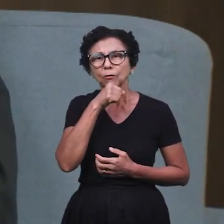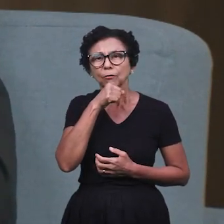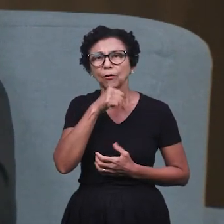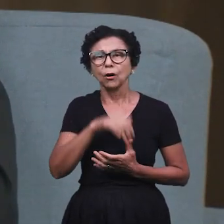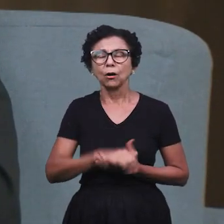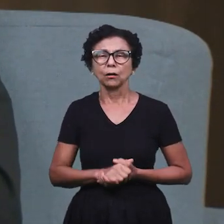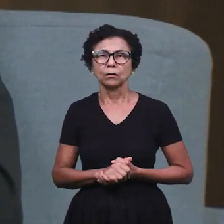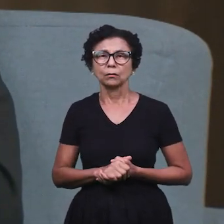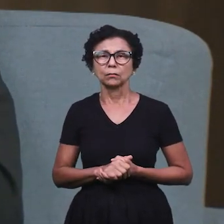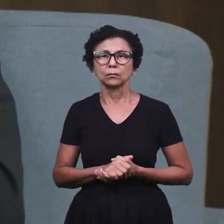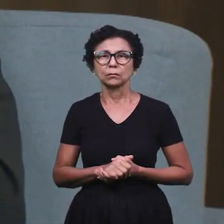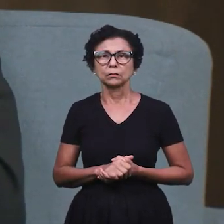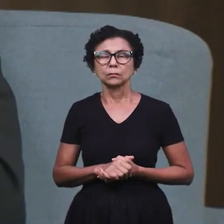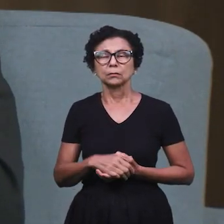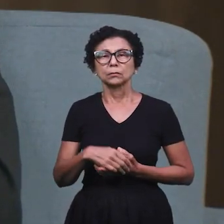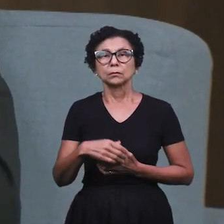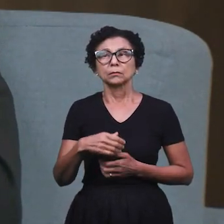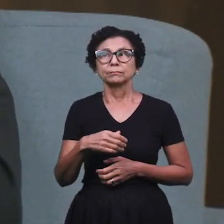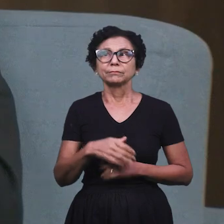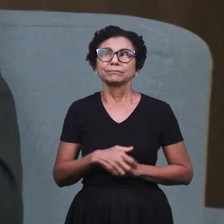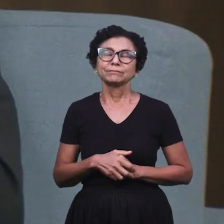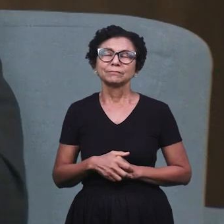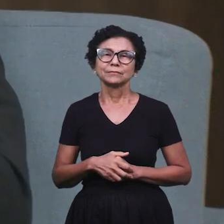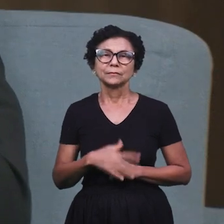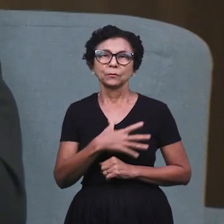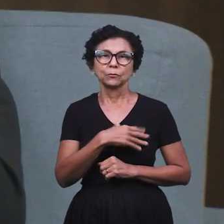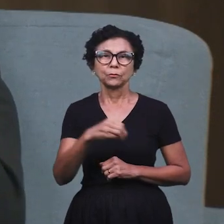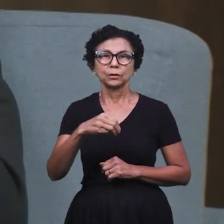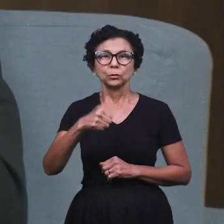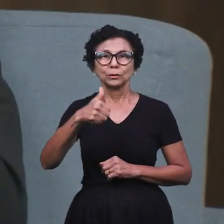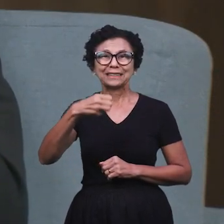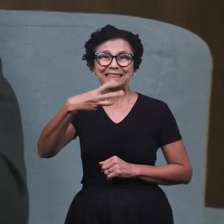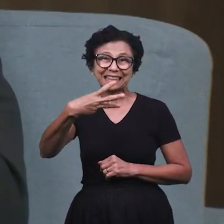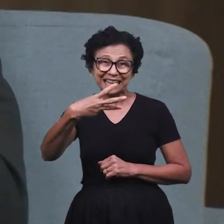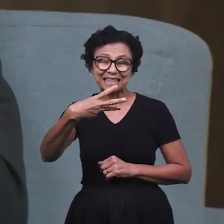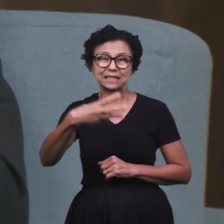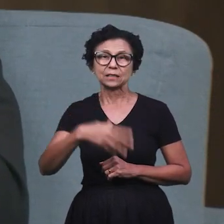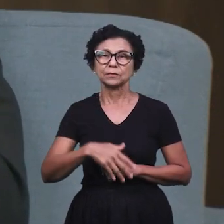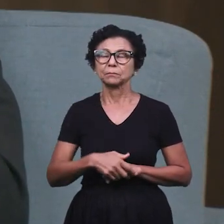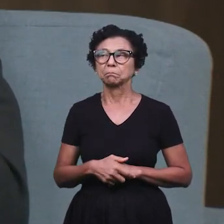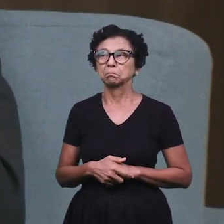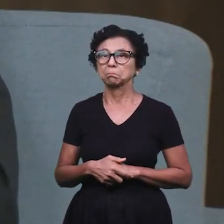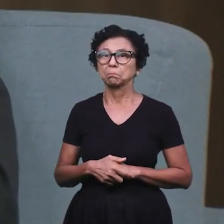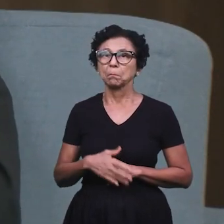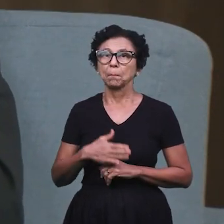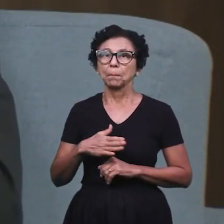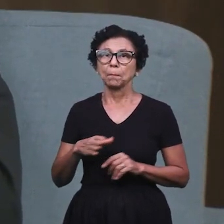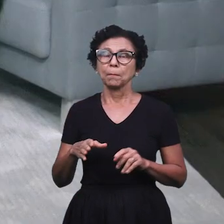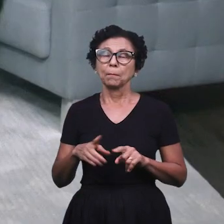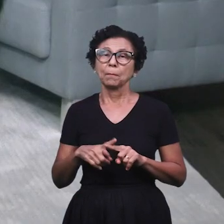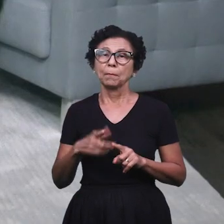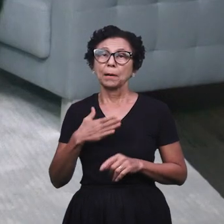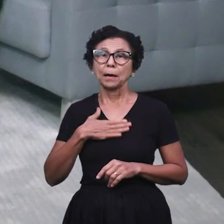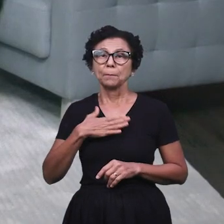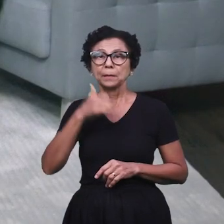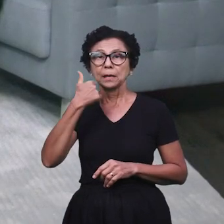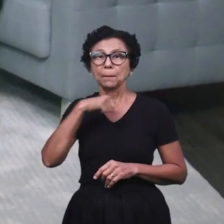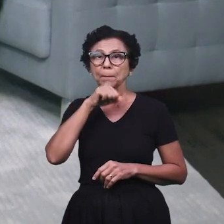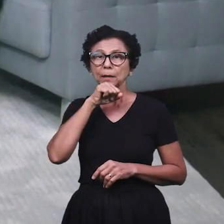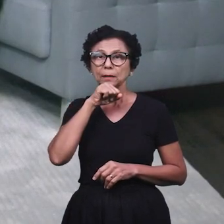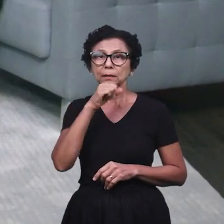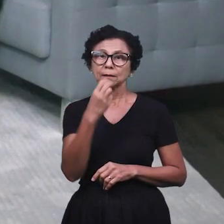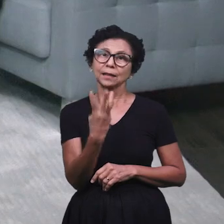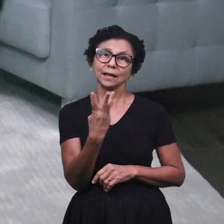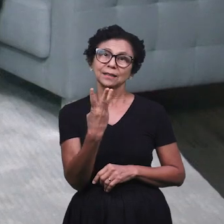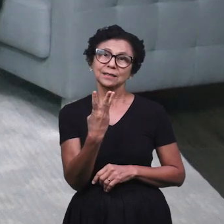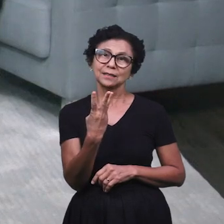teve 13 filhos e a minha mãe teve 3. Então, realmente, as famílias hoje são menores, né? E aí a